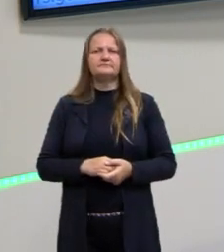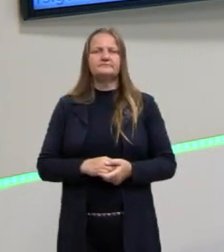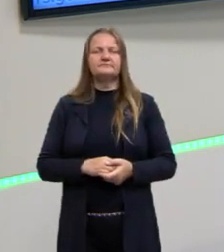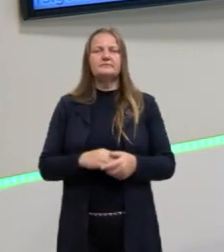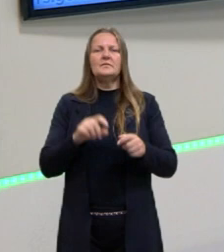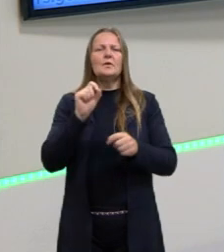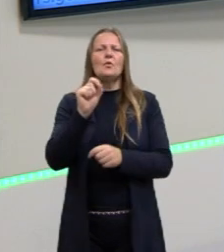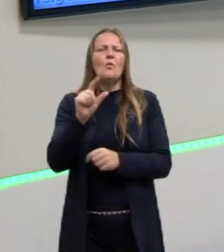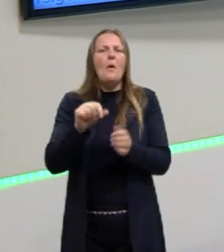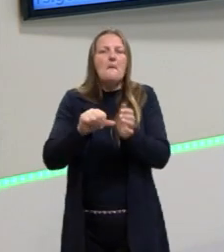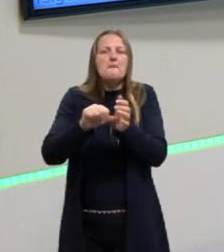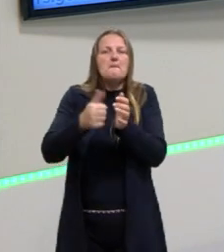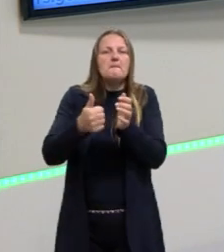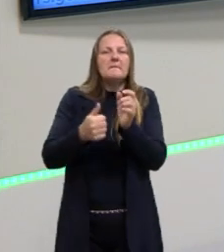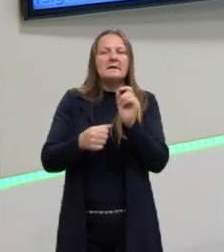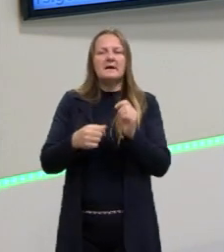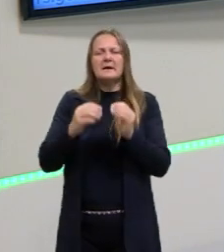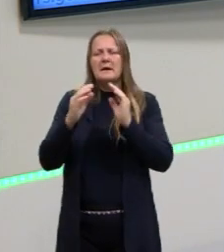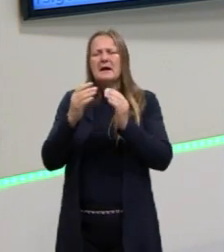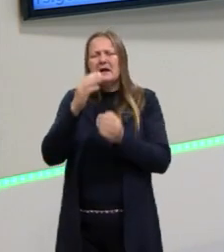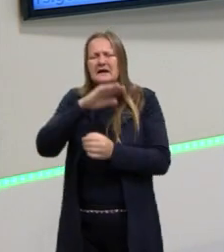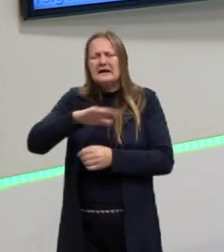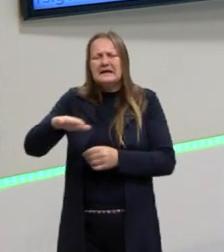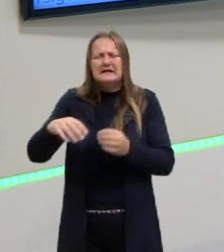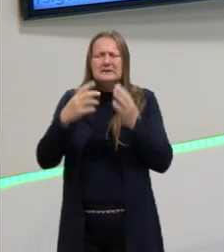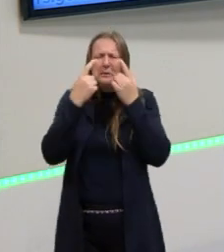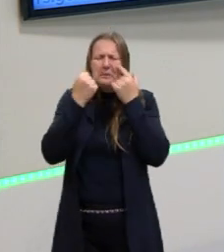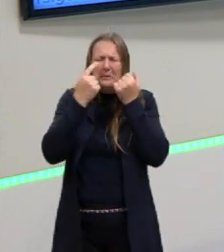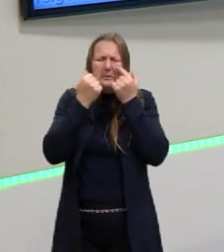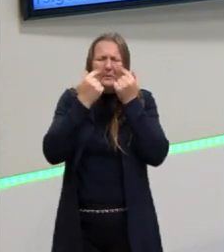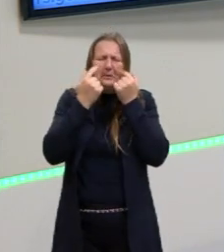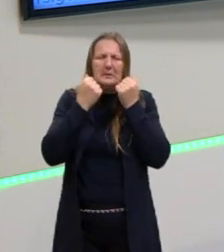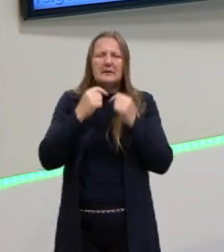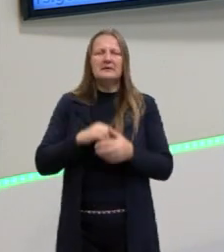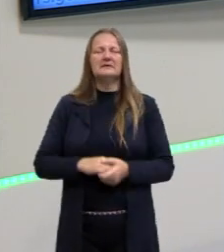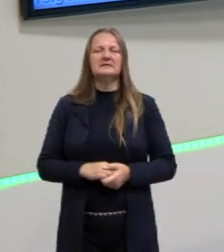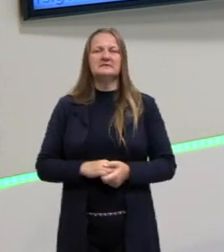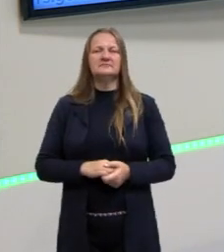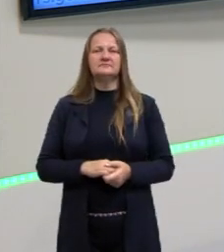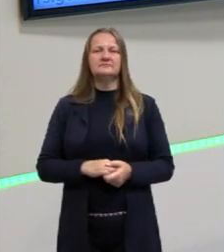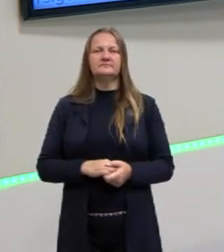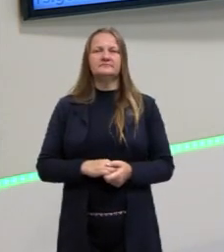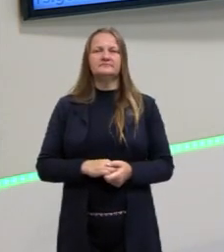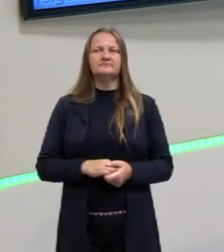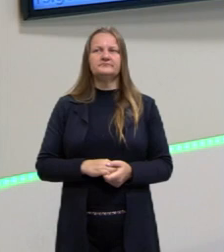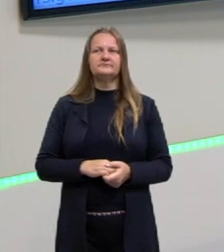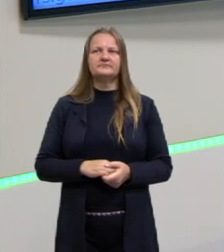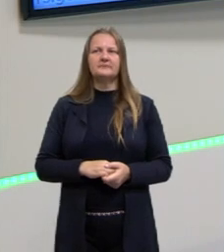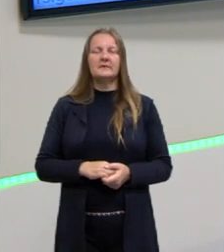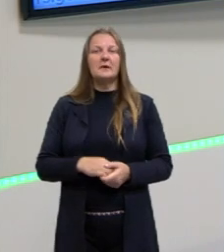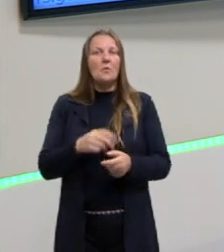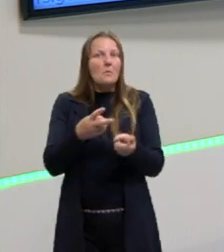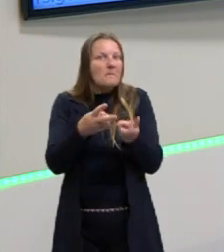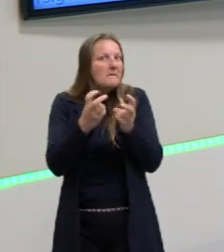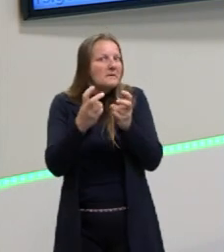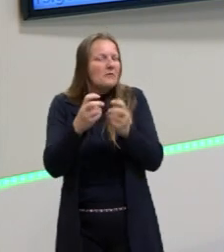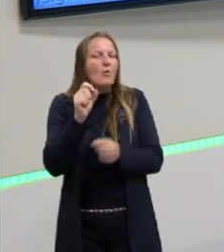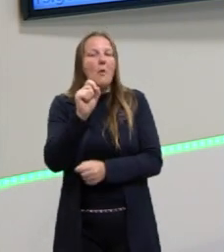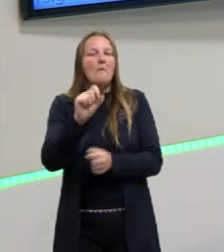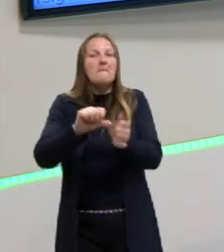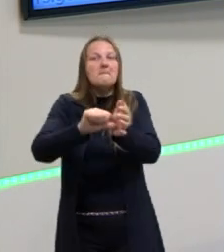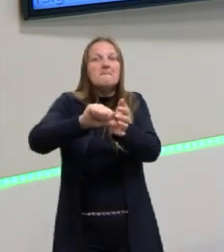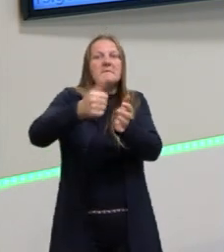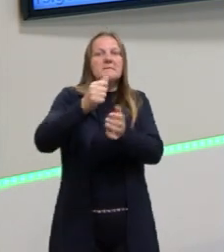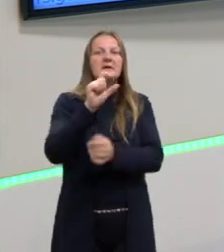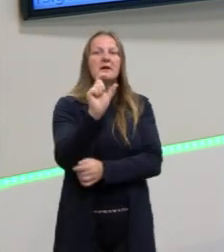e tal mas não quando eles pediam Em momento que essas servas determinadas por elas né para ver o que essas crianças falariam como